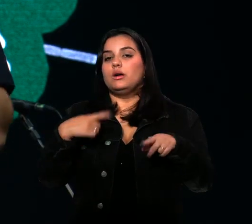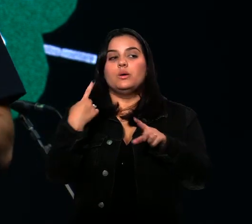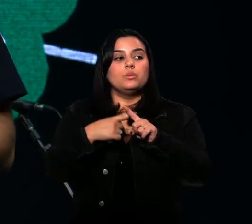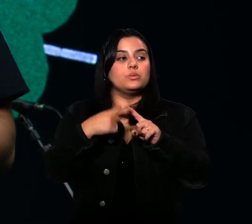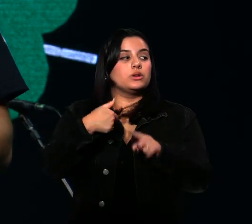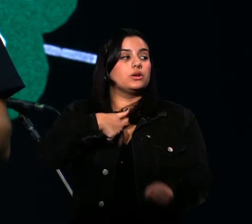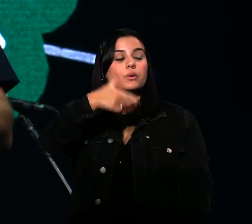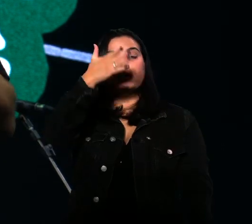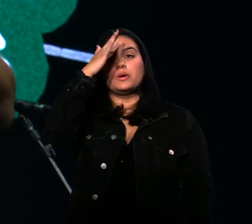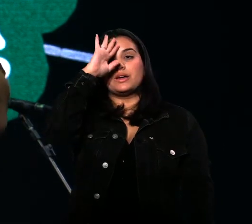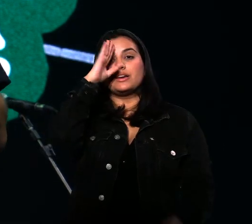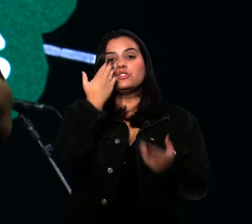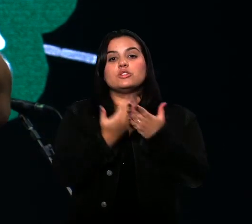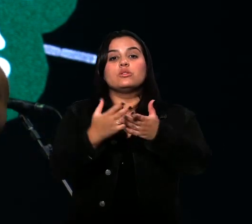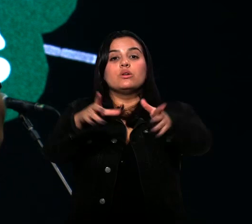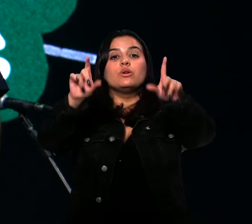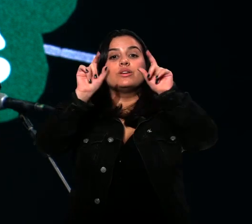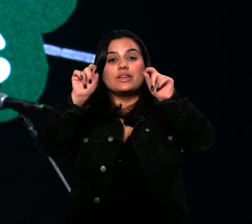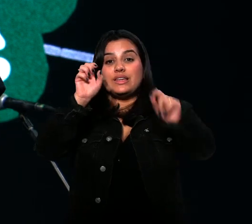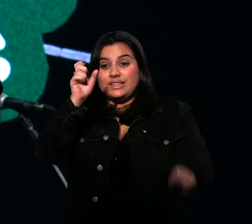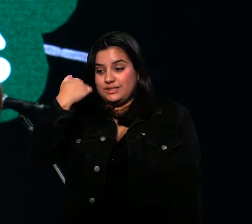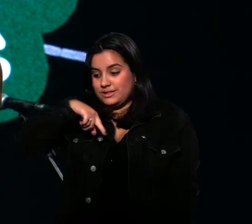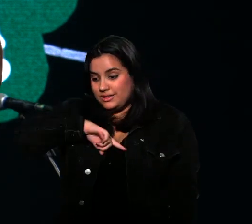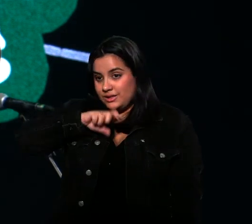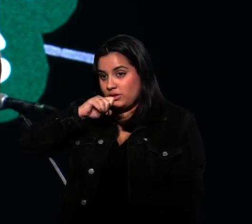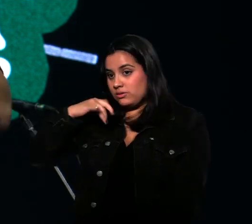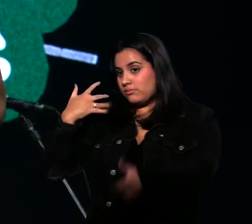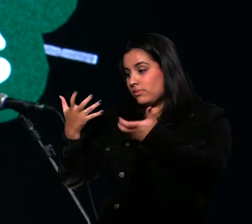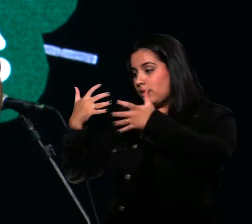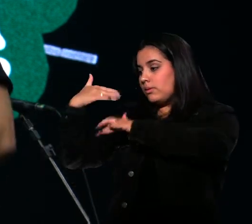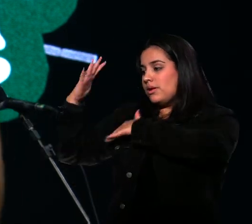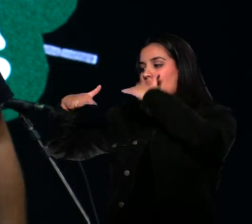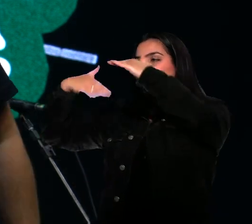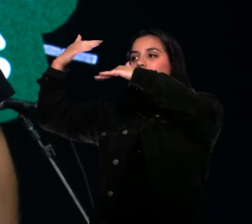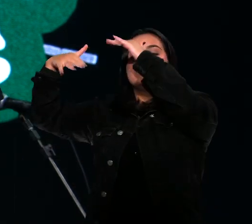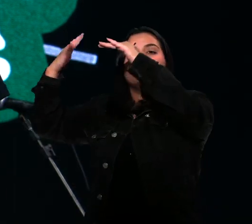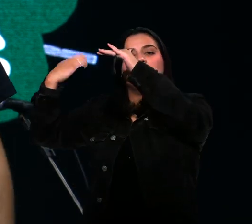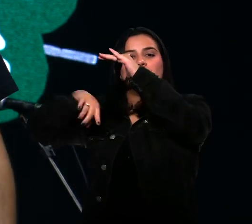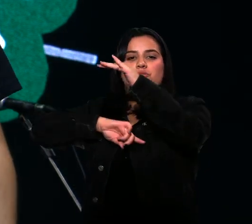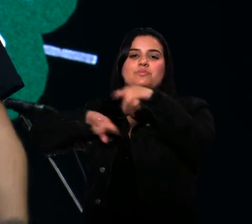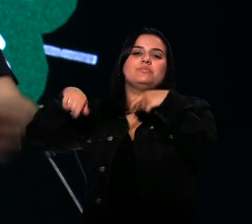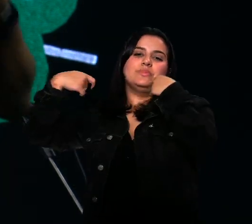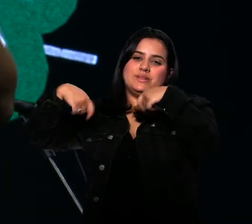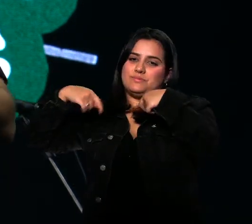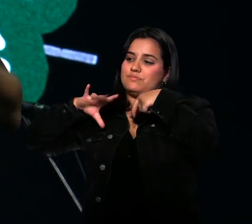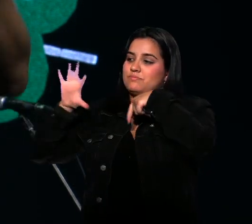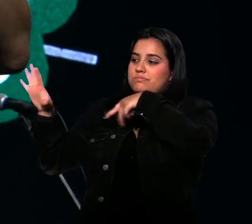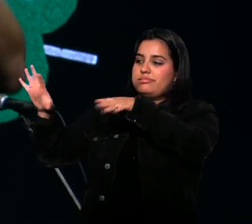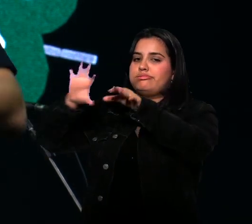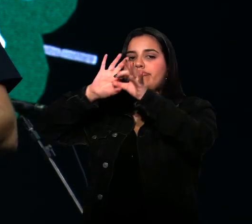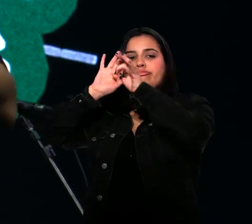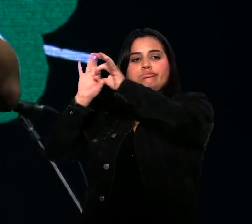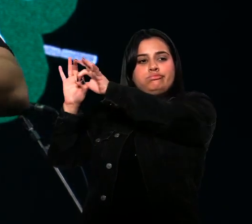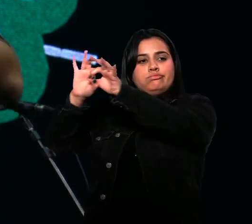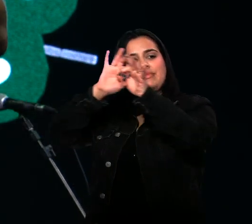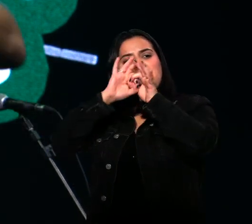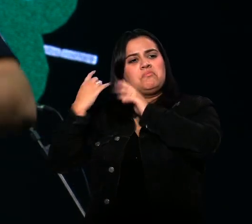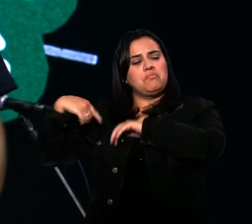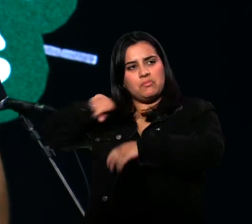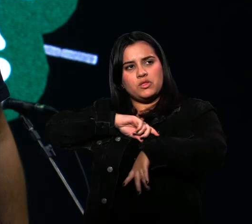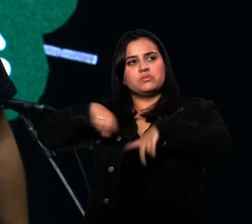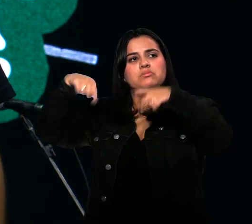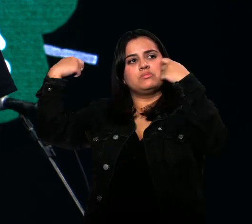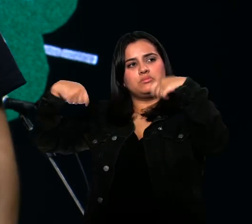para avançarmos, nós precisamos buscar essa coletividade. Nós precisamos buscar